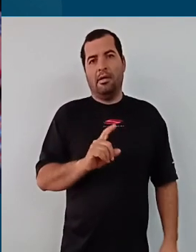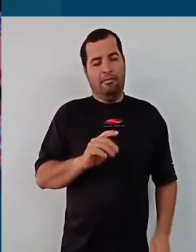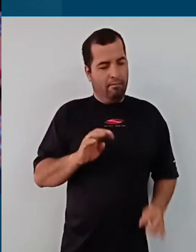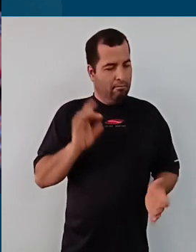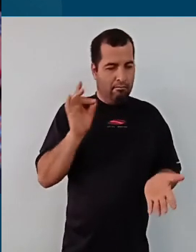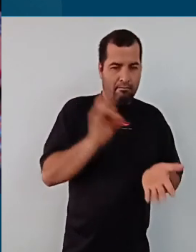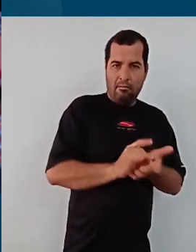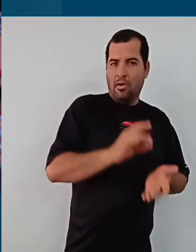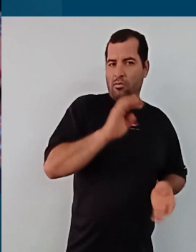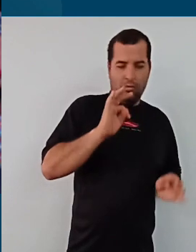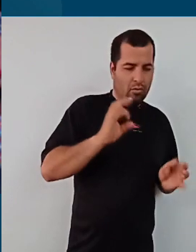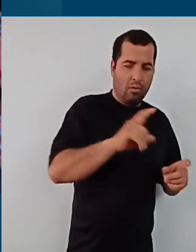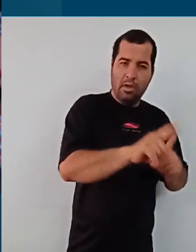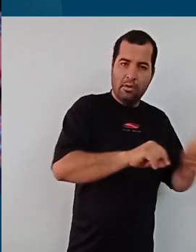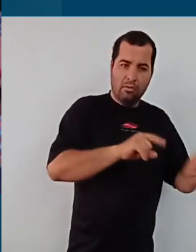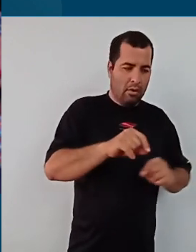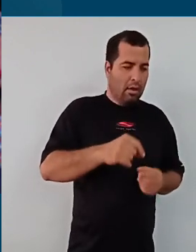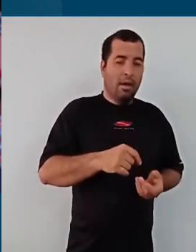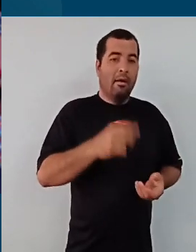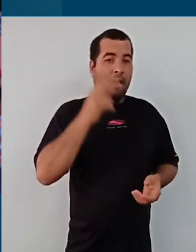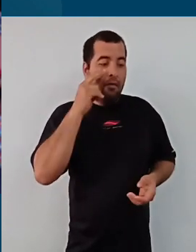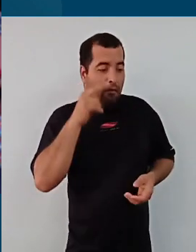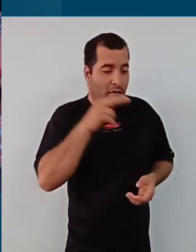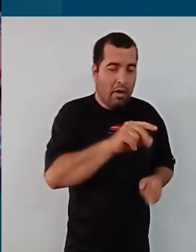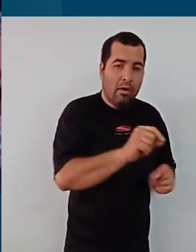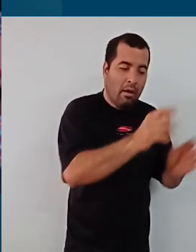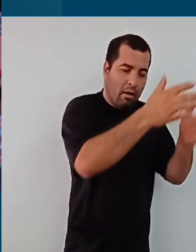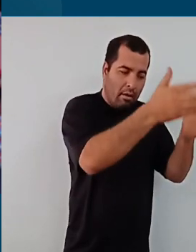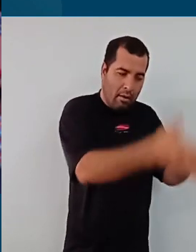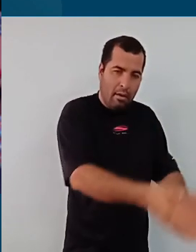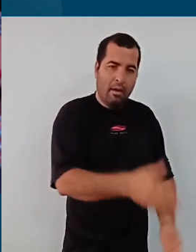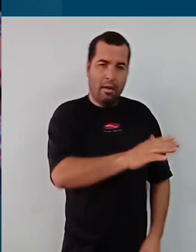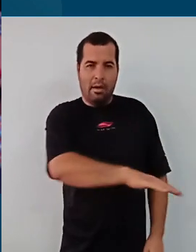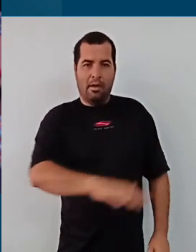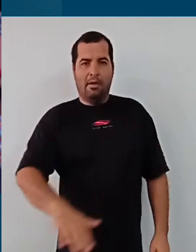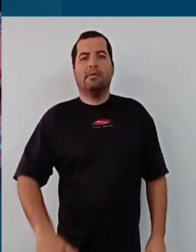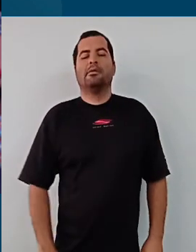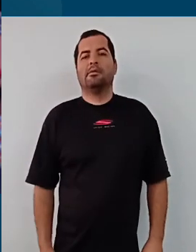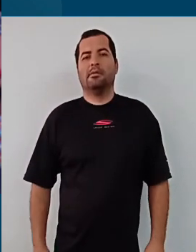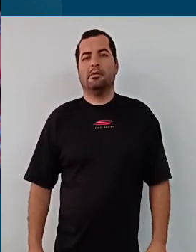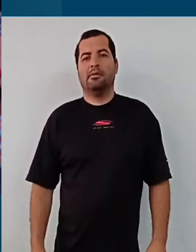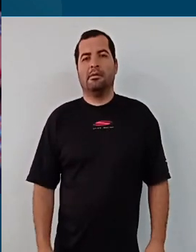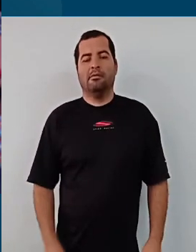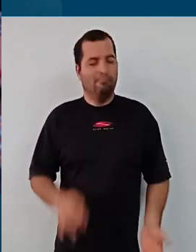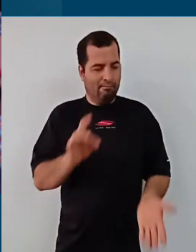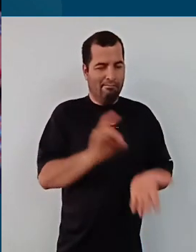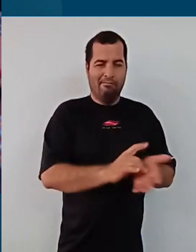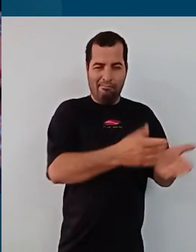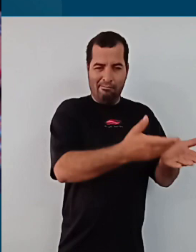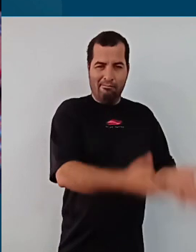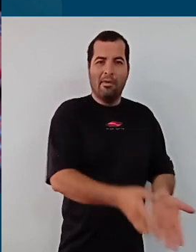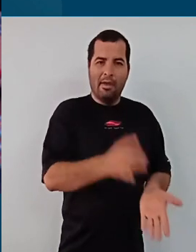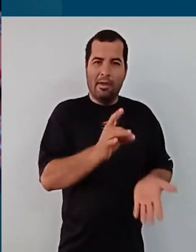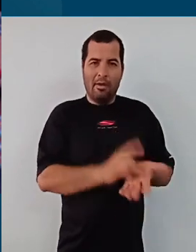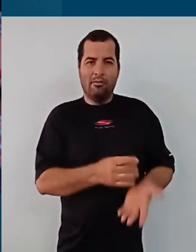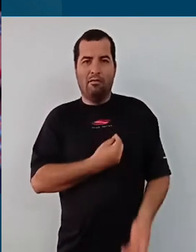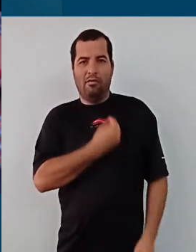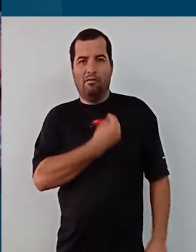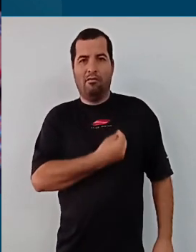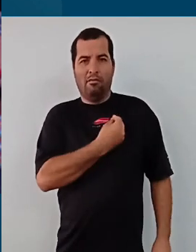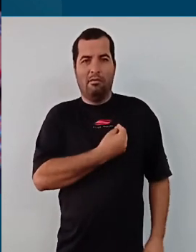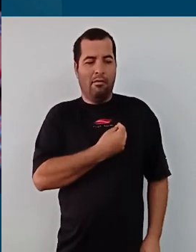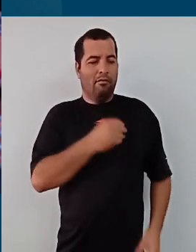verdade as escolhas são feitas a partir dessa criança real que eu tenho em sala de aula, né? Acho que esse trabalho é um trabalho